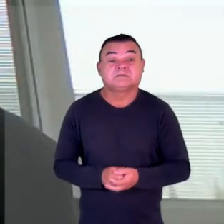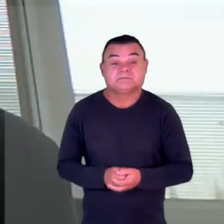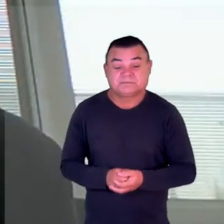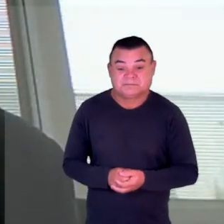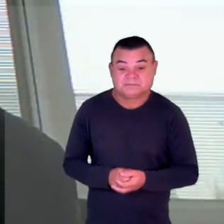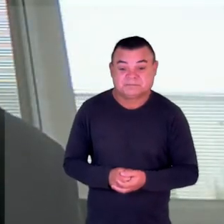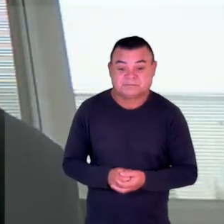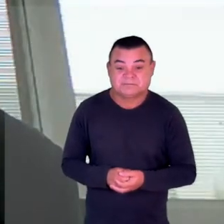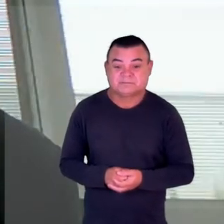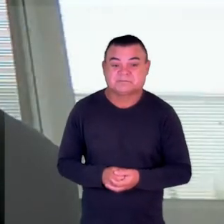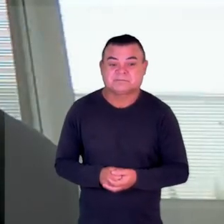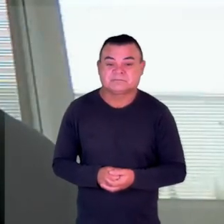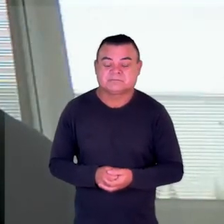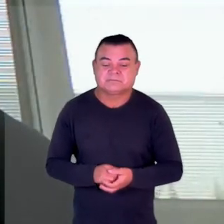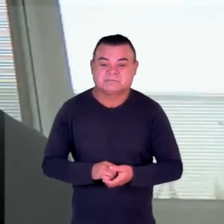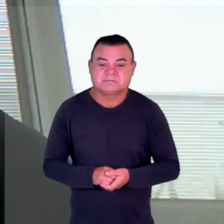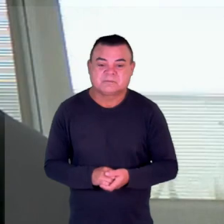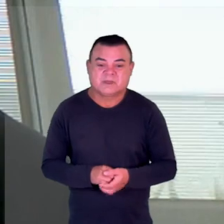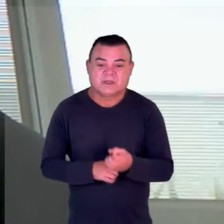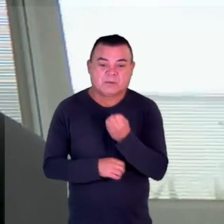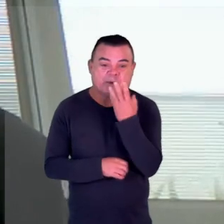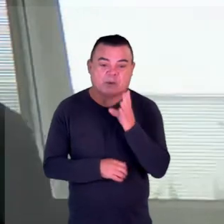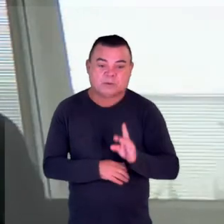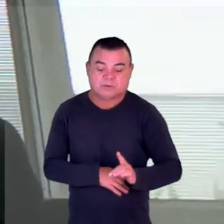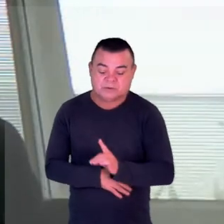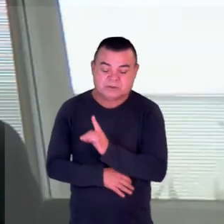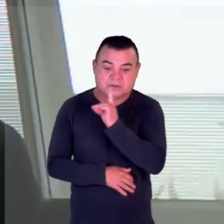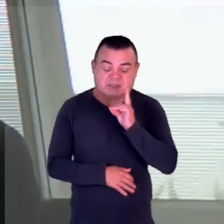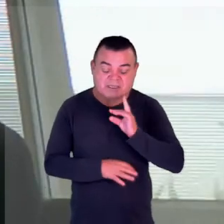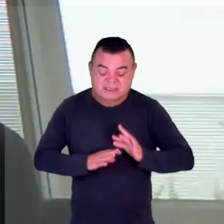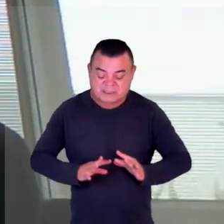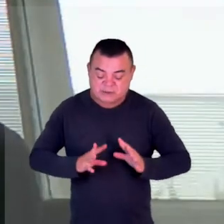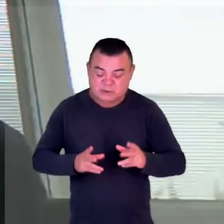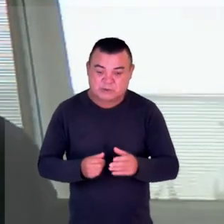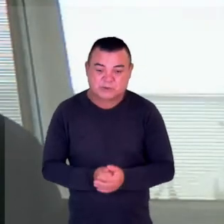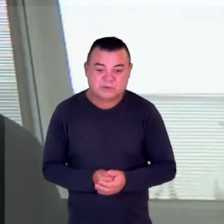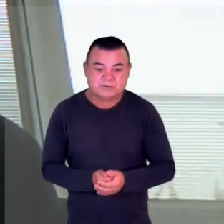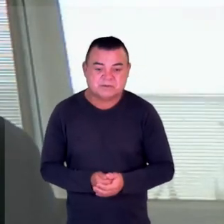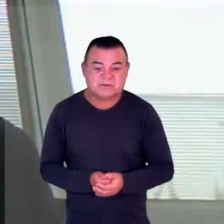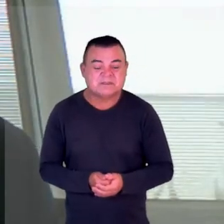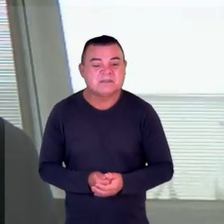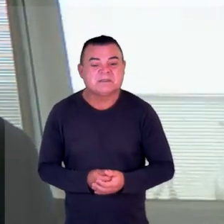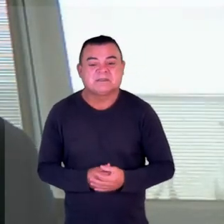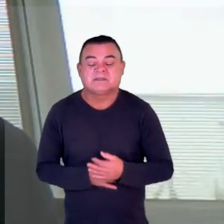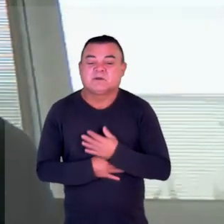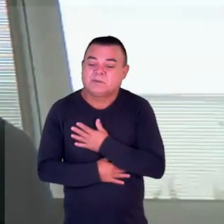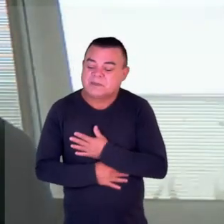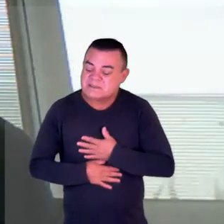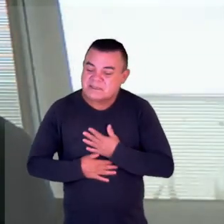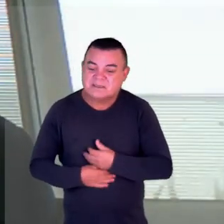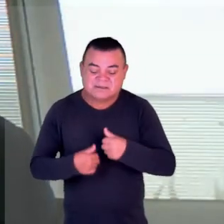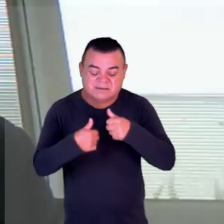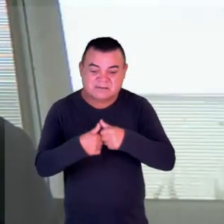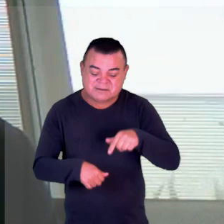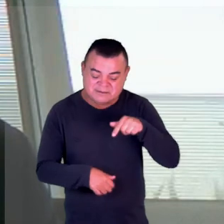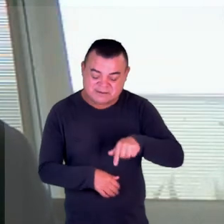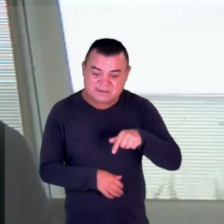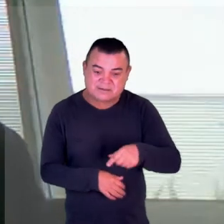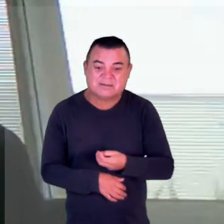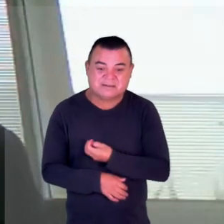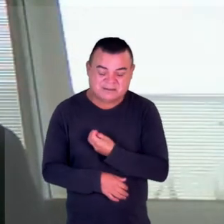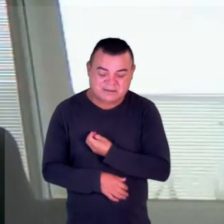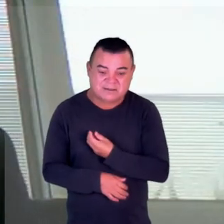ouvir Ok bom dia a todas e a todos é um privilégio est aqui nesse momento